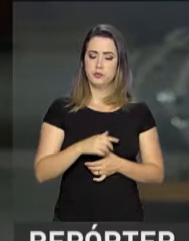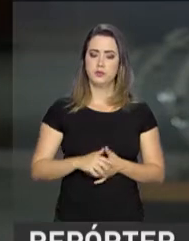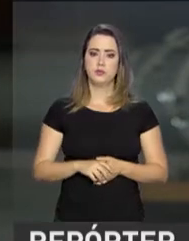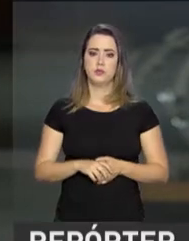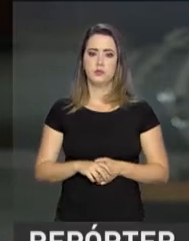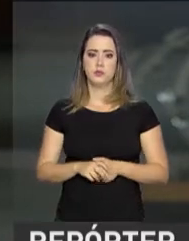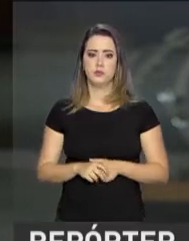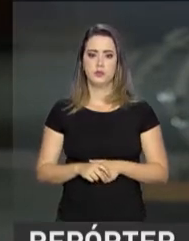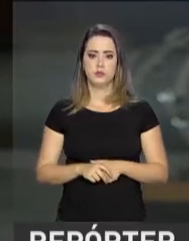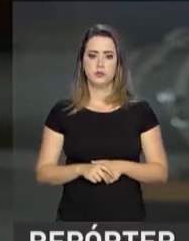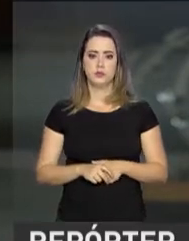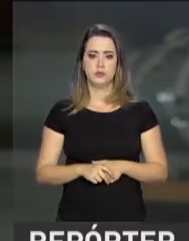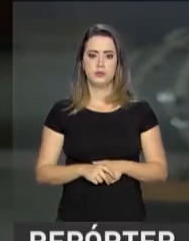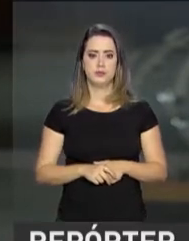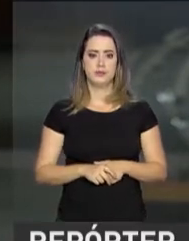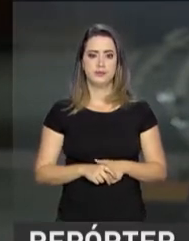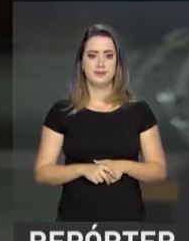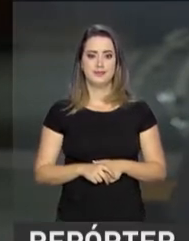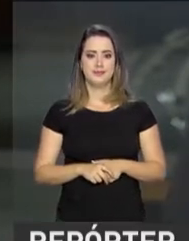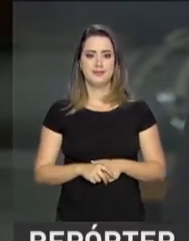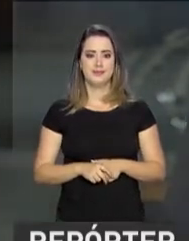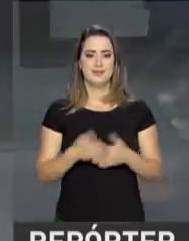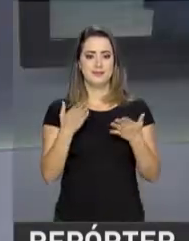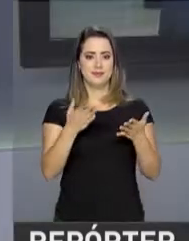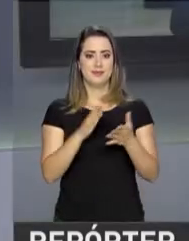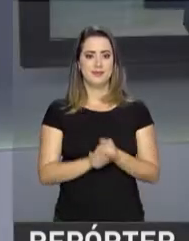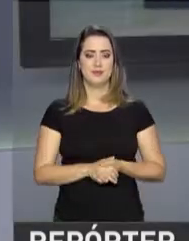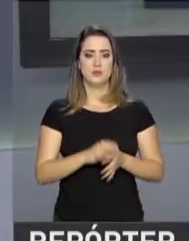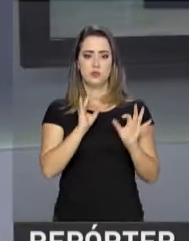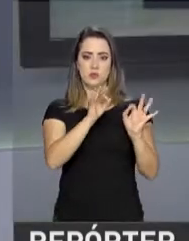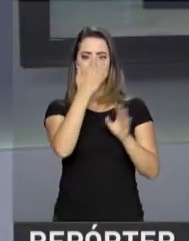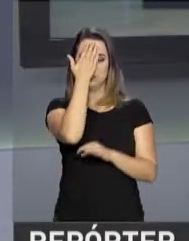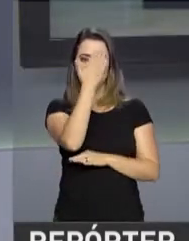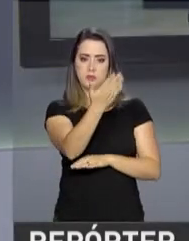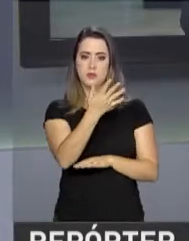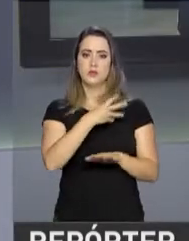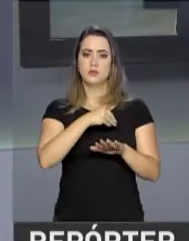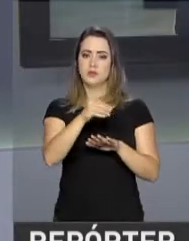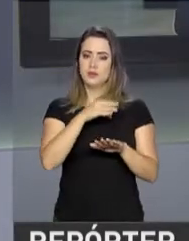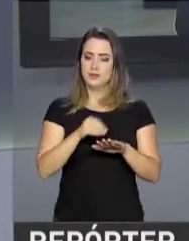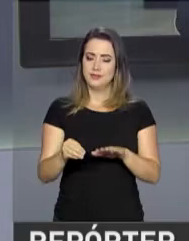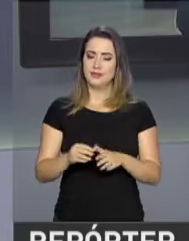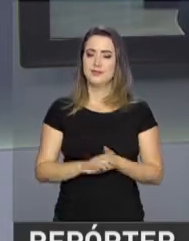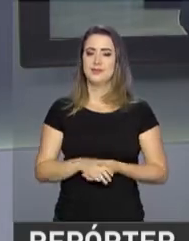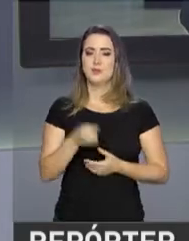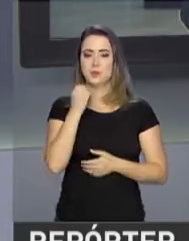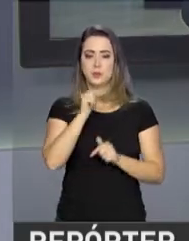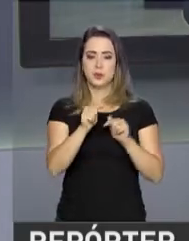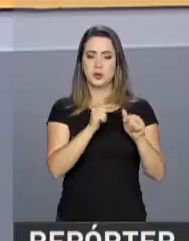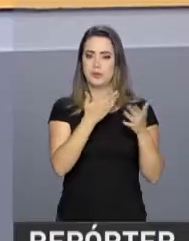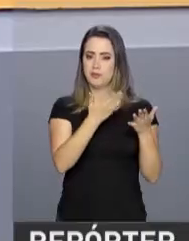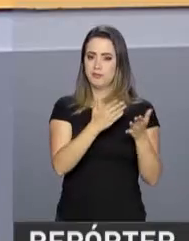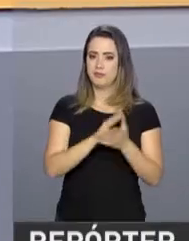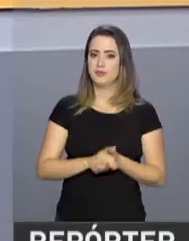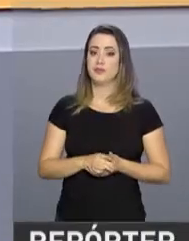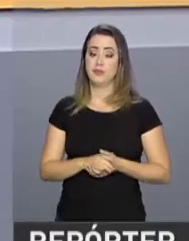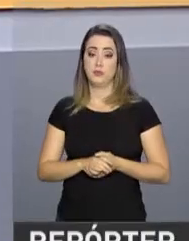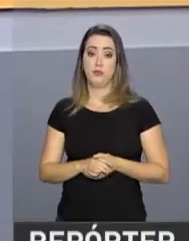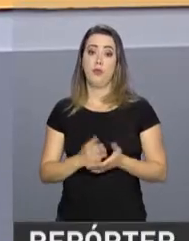www.twitter.com gov.br com você roberto está ótima joão pedro obrigada pelas informações bom trabalho